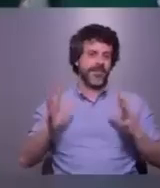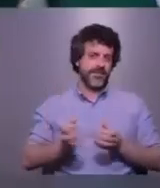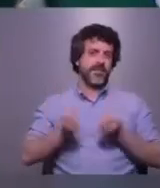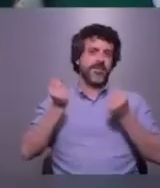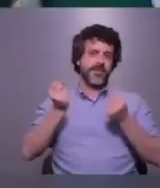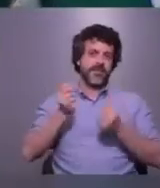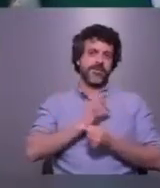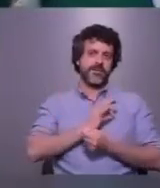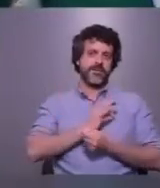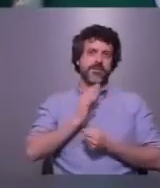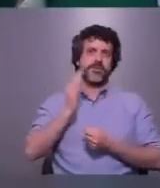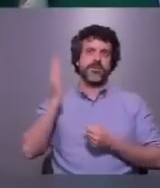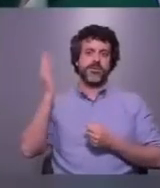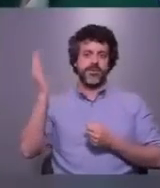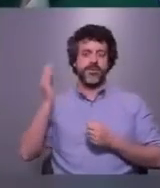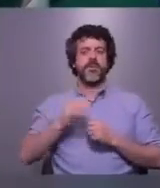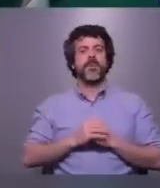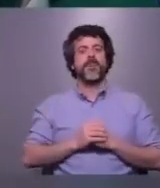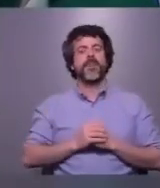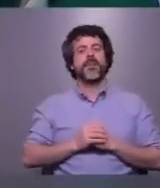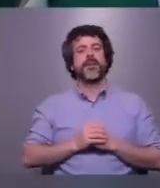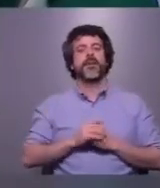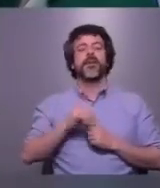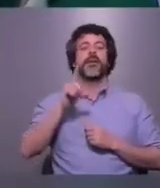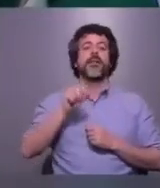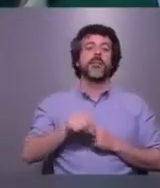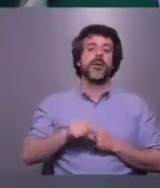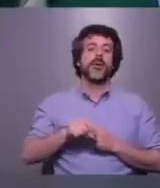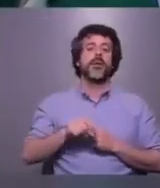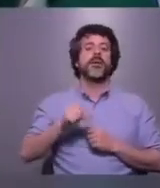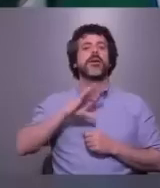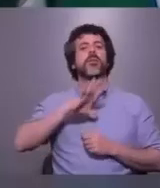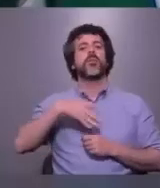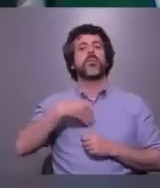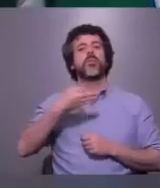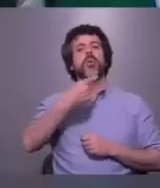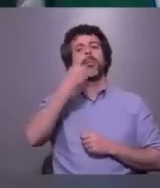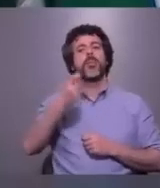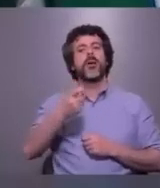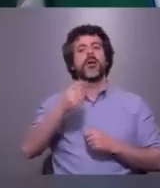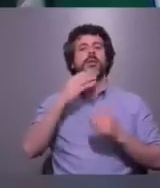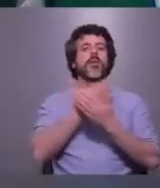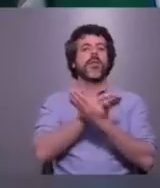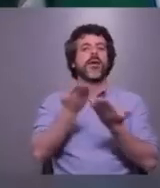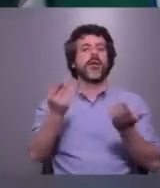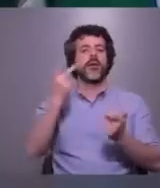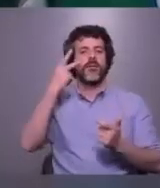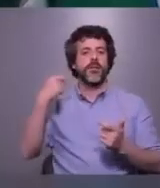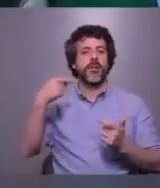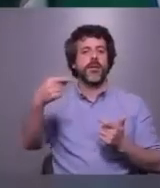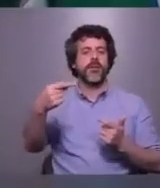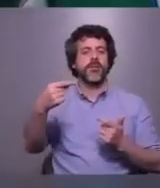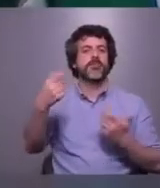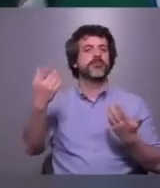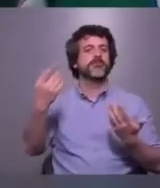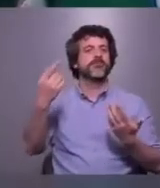Livrai-nos de todo o mal, ó Senhor, e dai-nos ao mundo a paz em nossos dias,